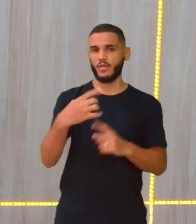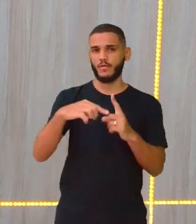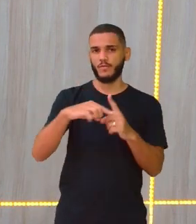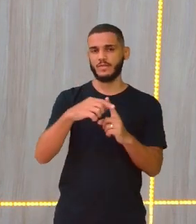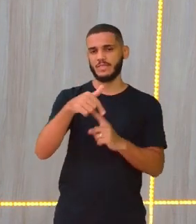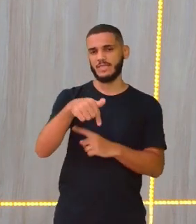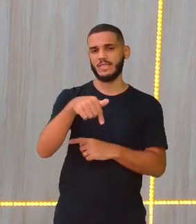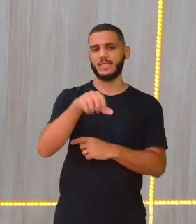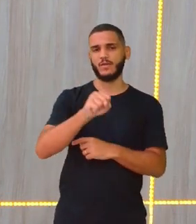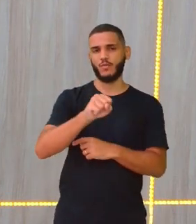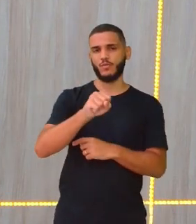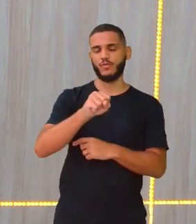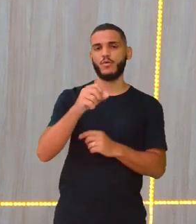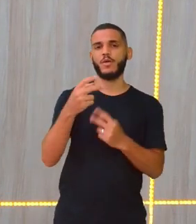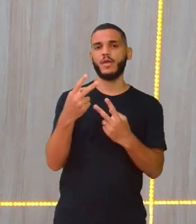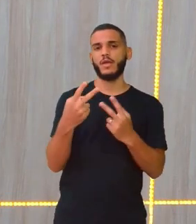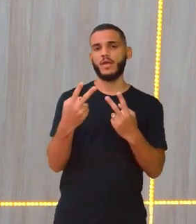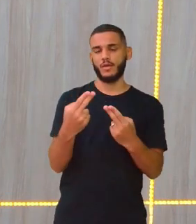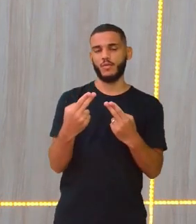312.